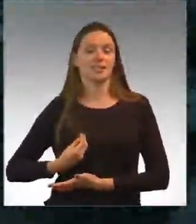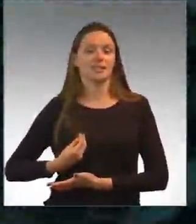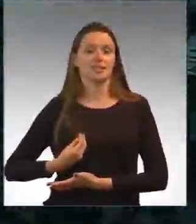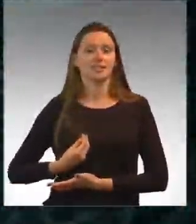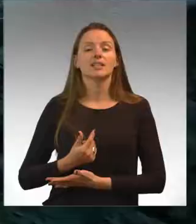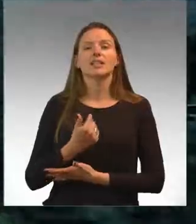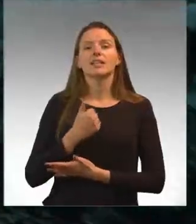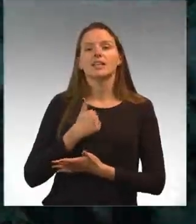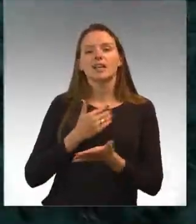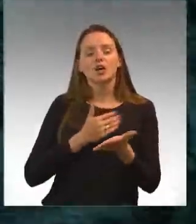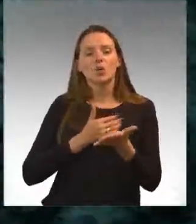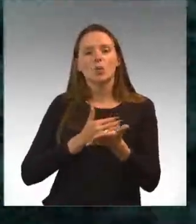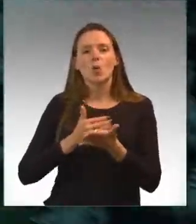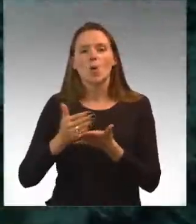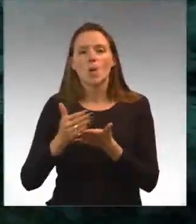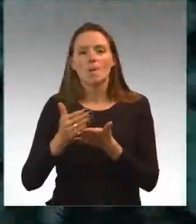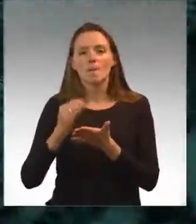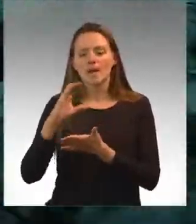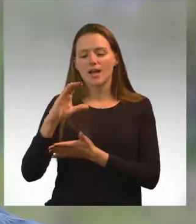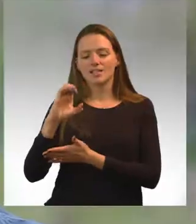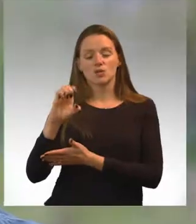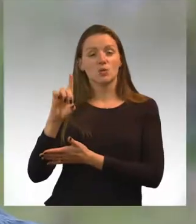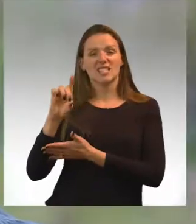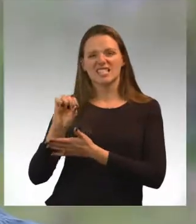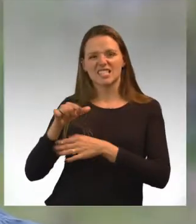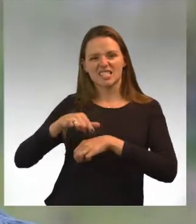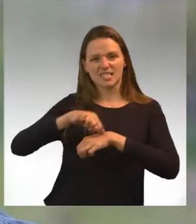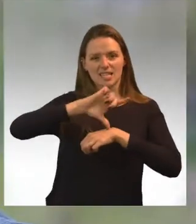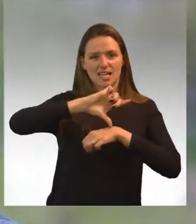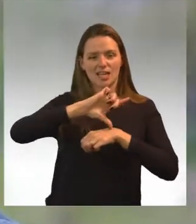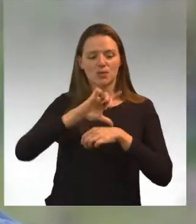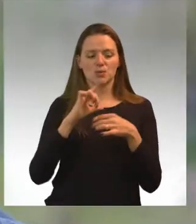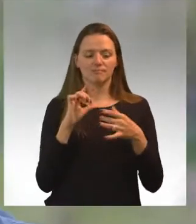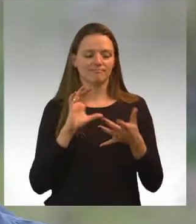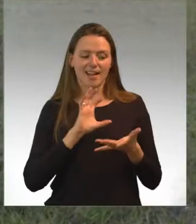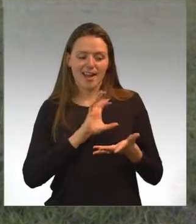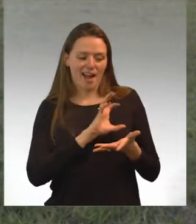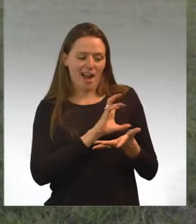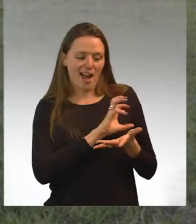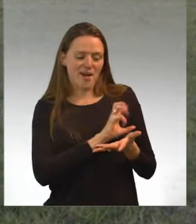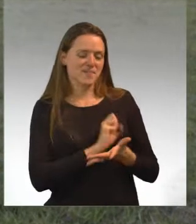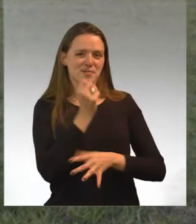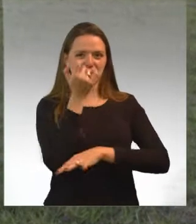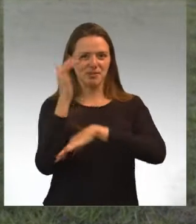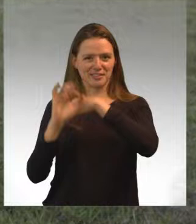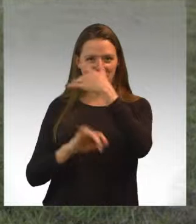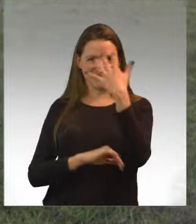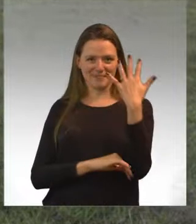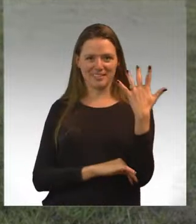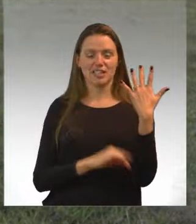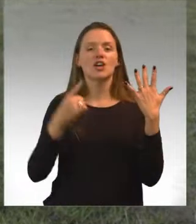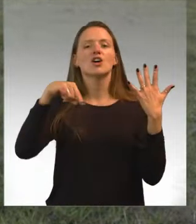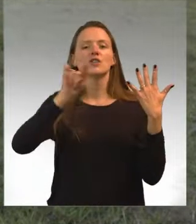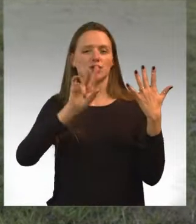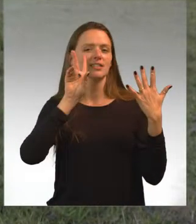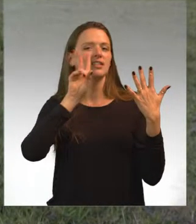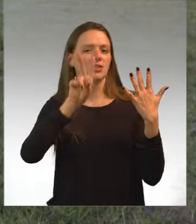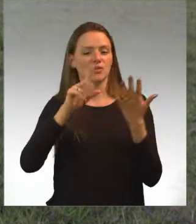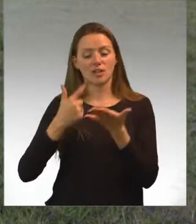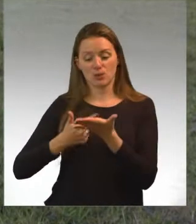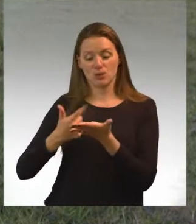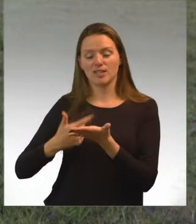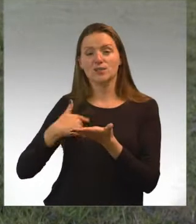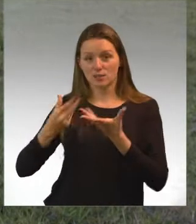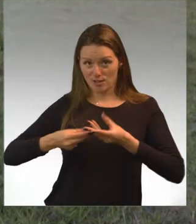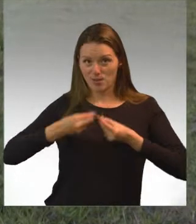eu começo muito cedo já com amor pelas plantas. Vocês vão ver no livro que eu dei para